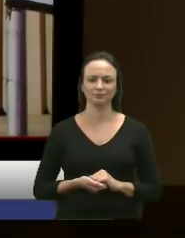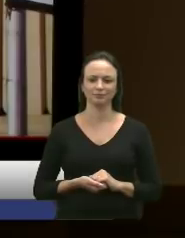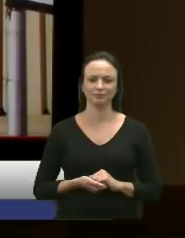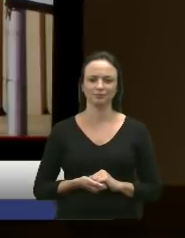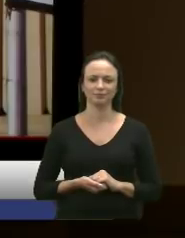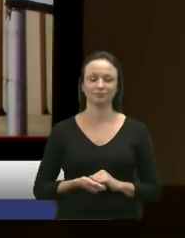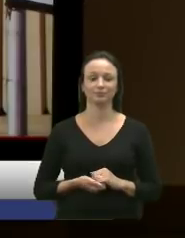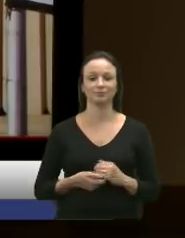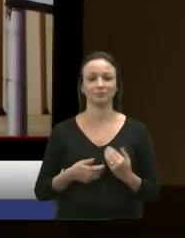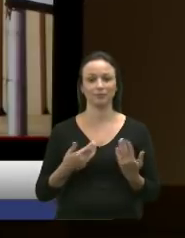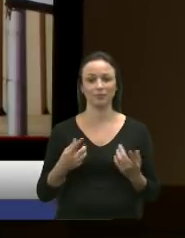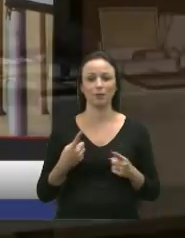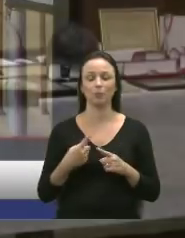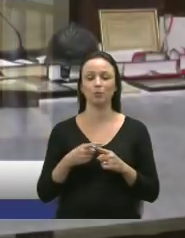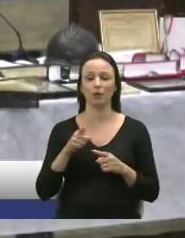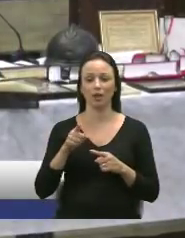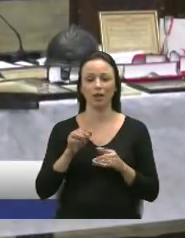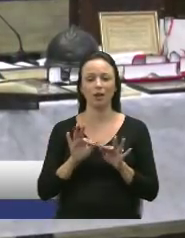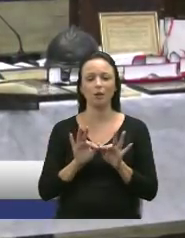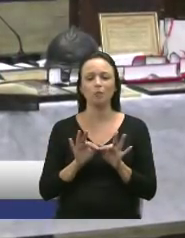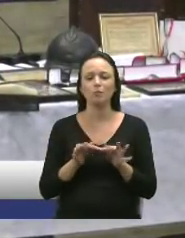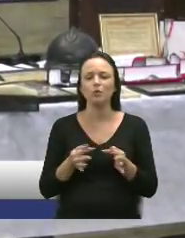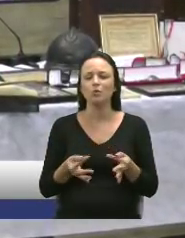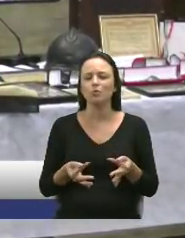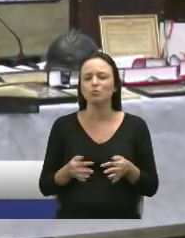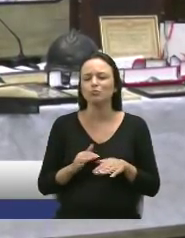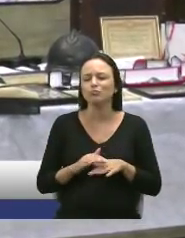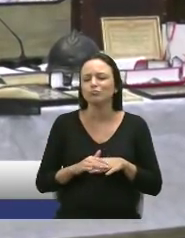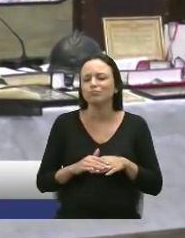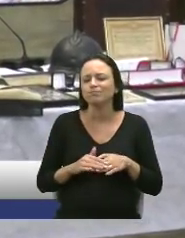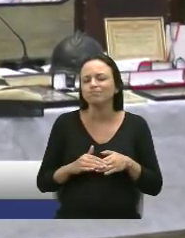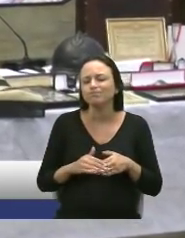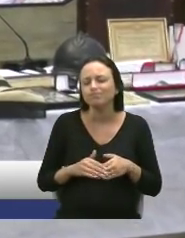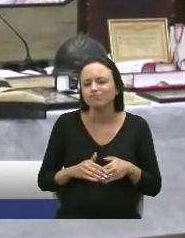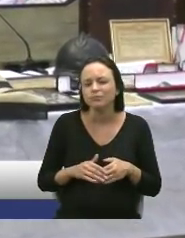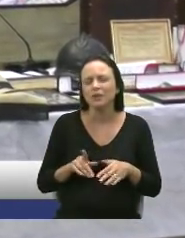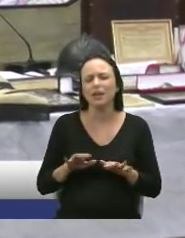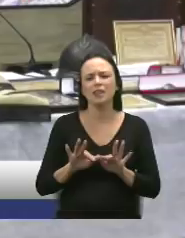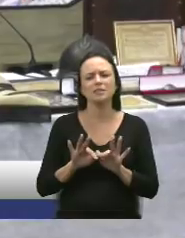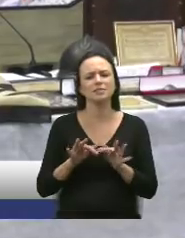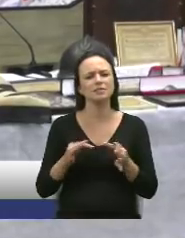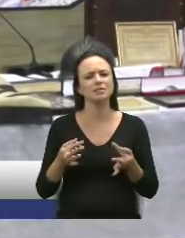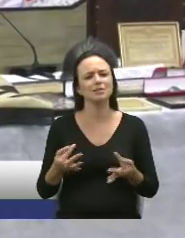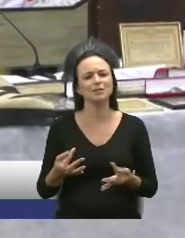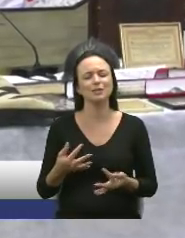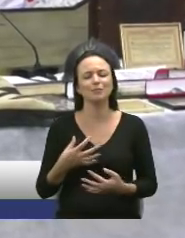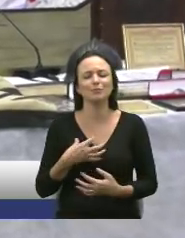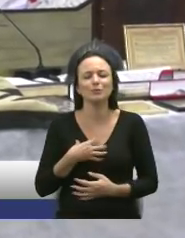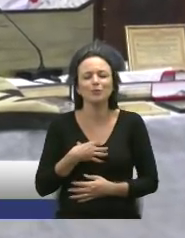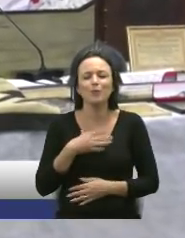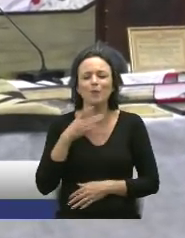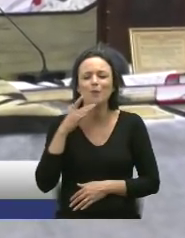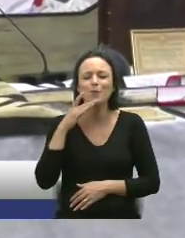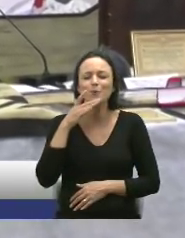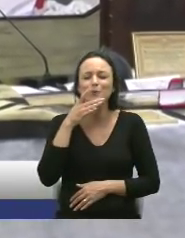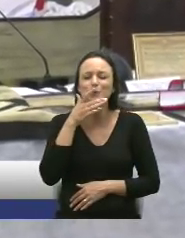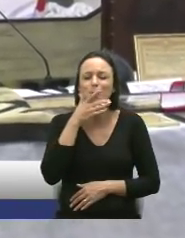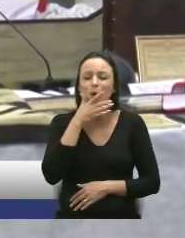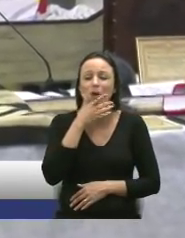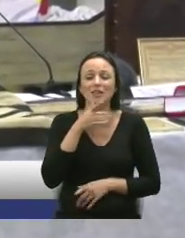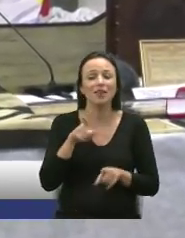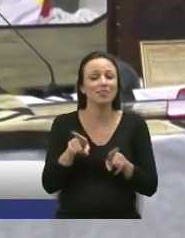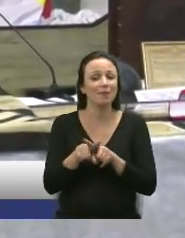Porque diante daquela humildade, diante daquela simplicidade gostosa e